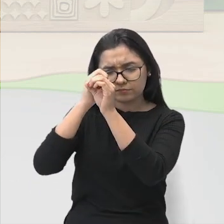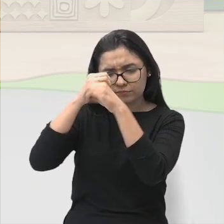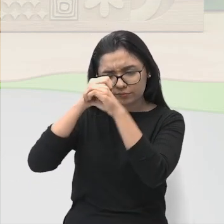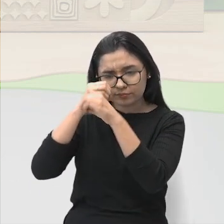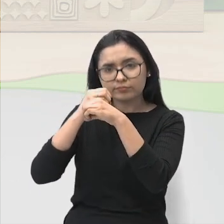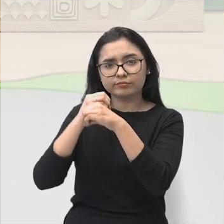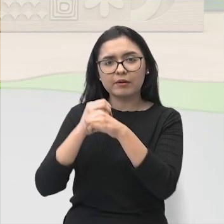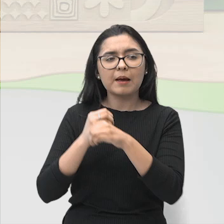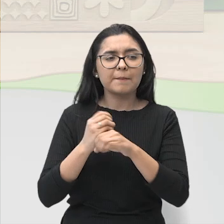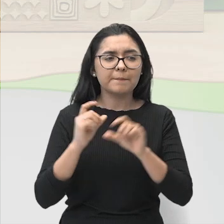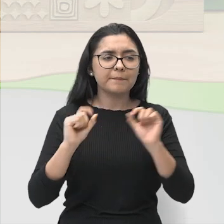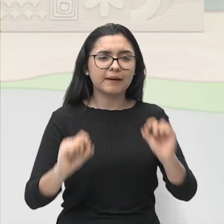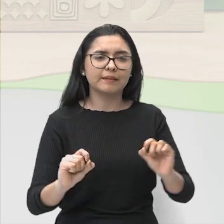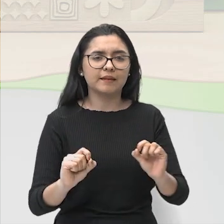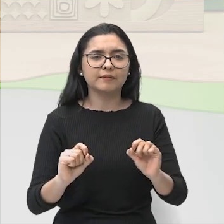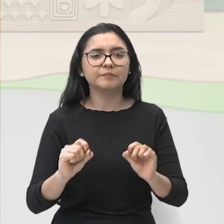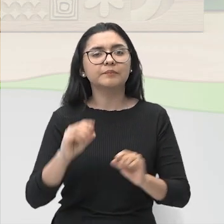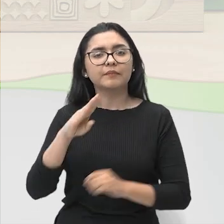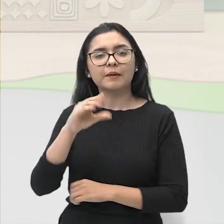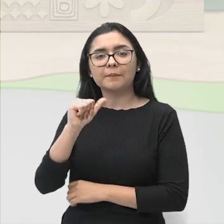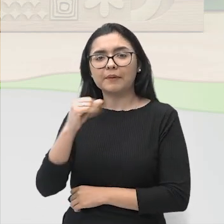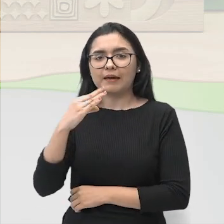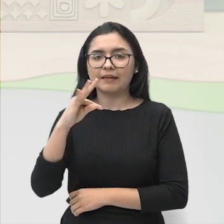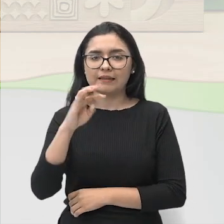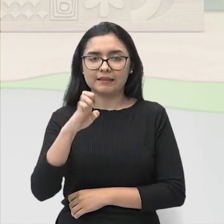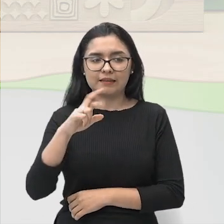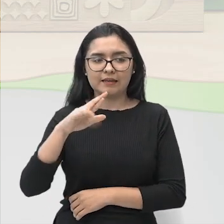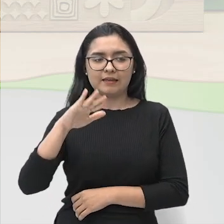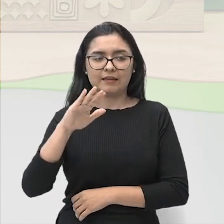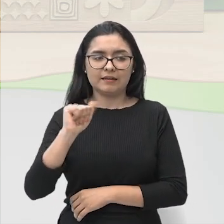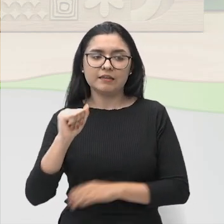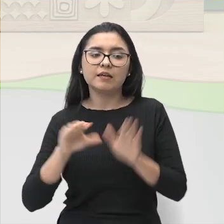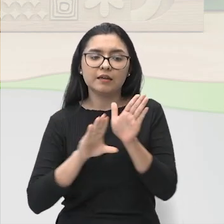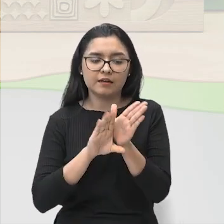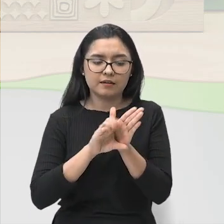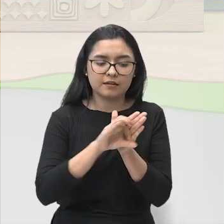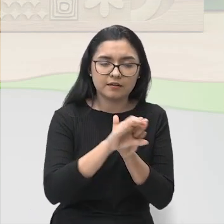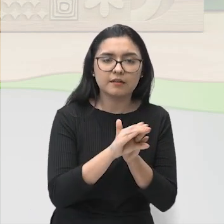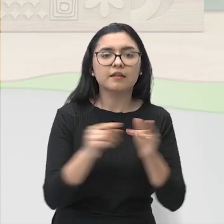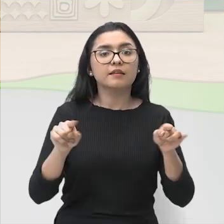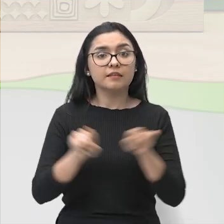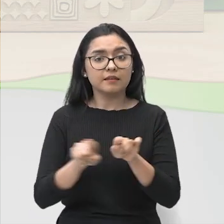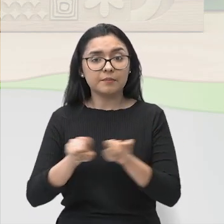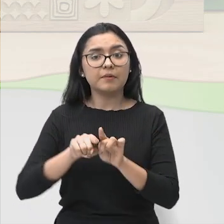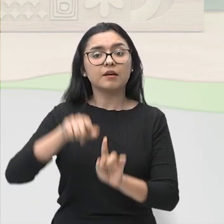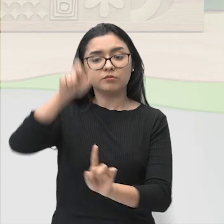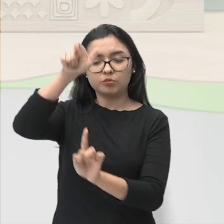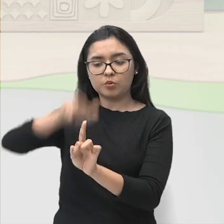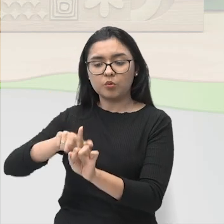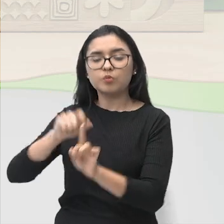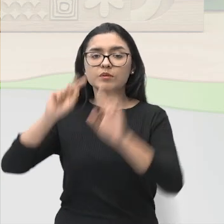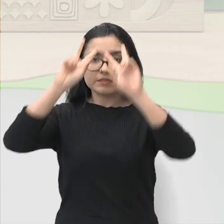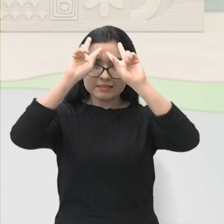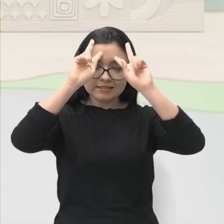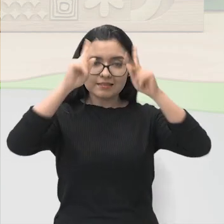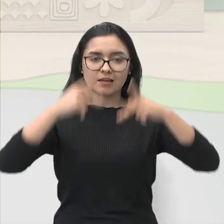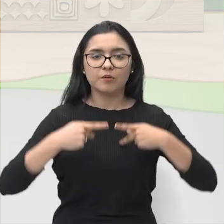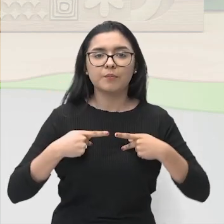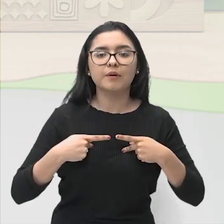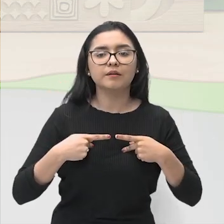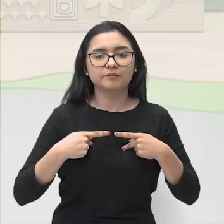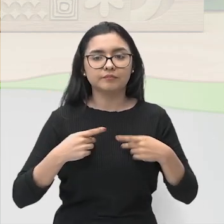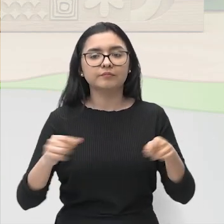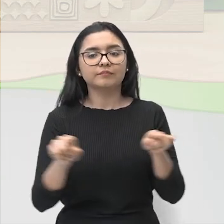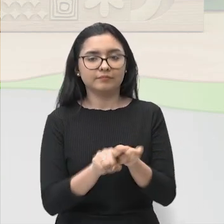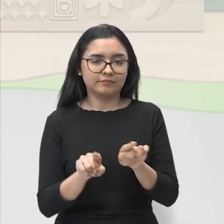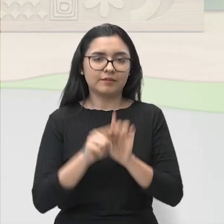aqui bactérias, até os seres mais complexos, como os seres humanos, também